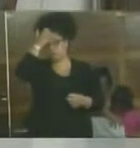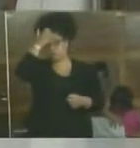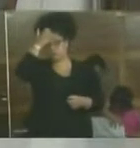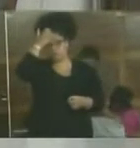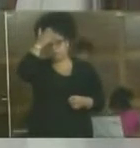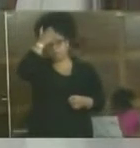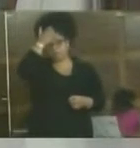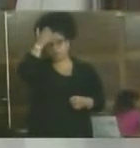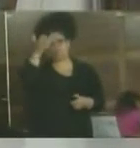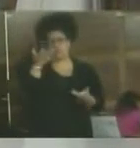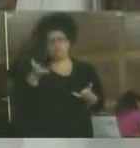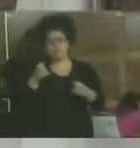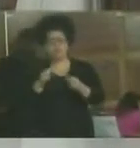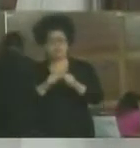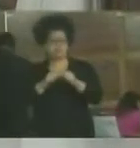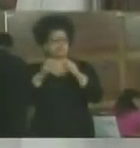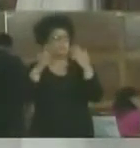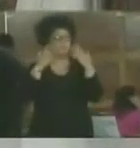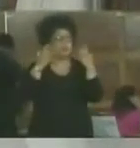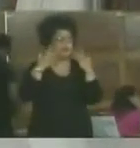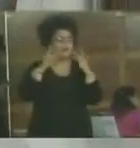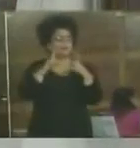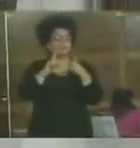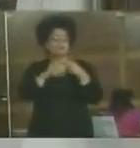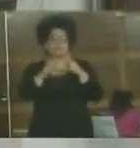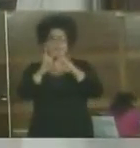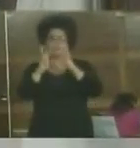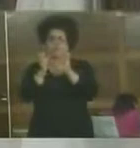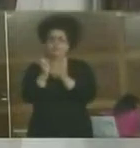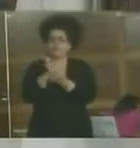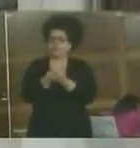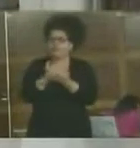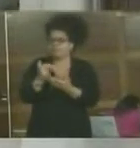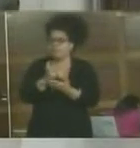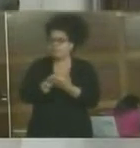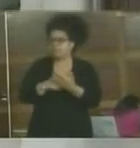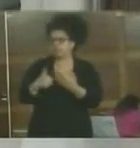fazer teatro, artesanato, dança,